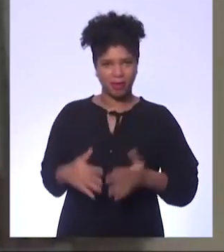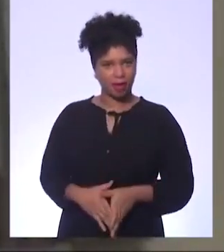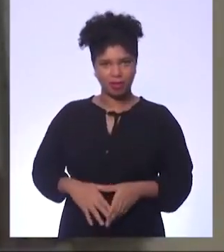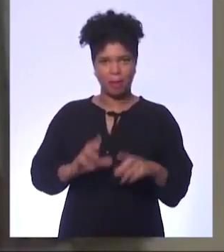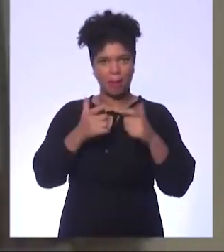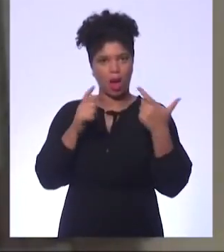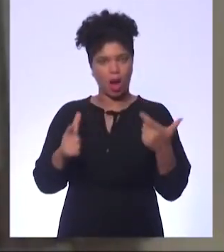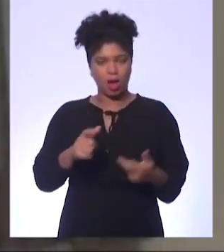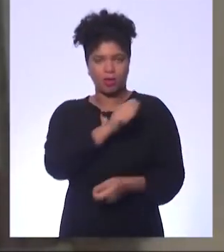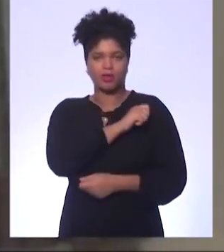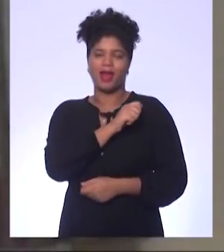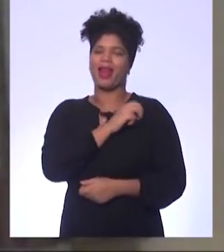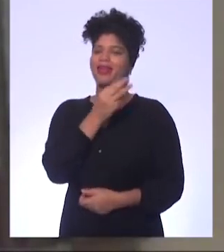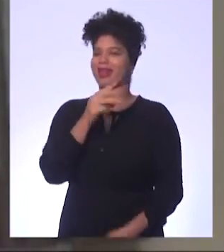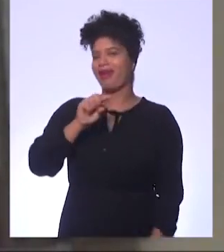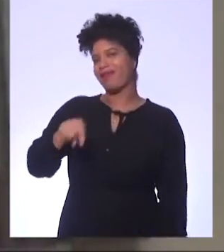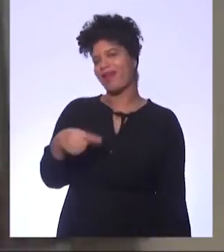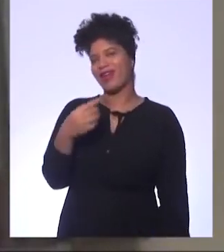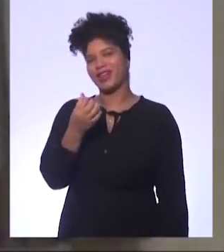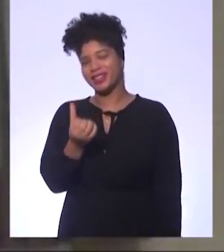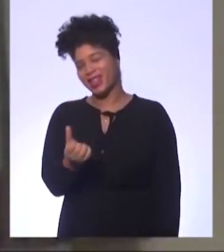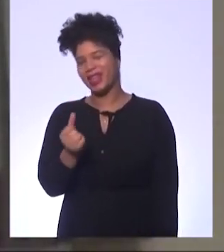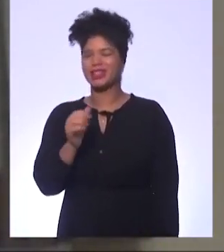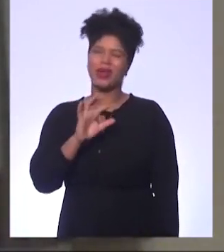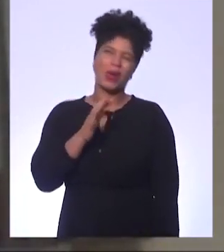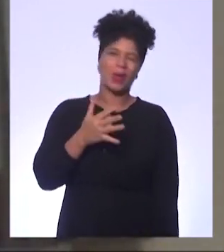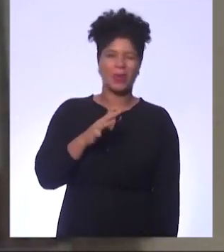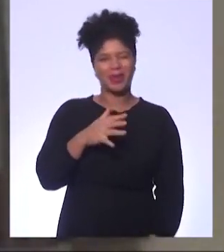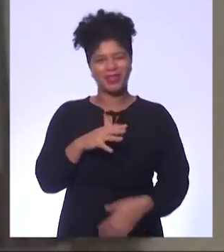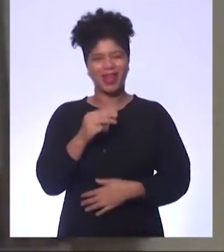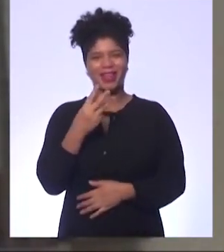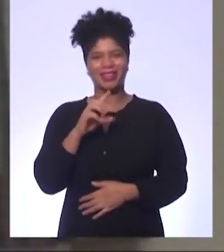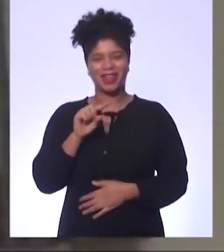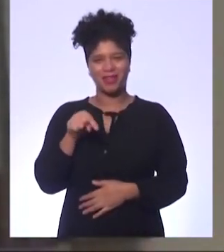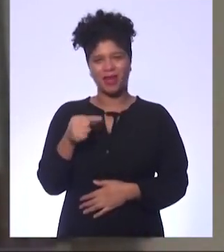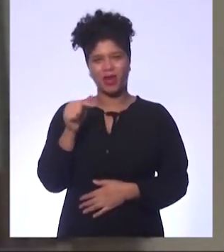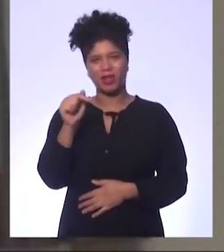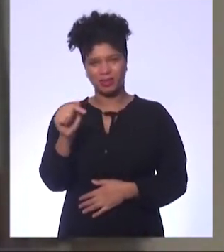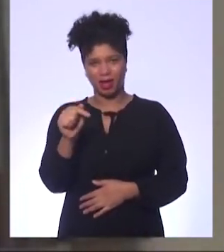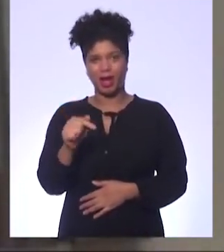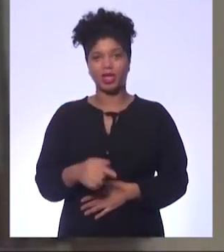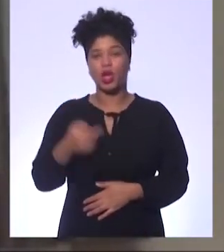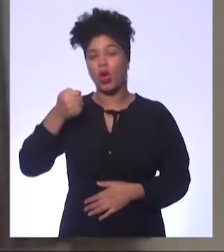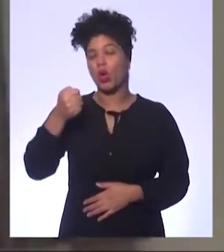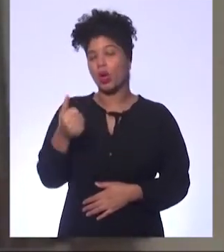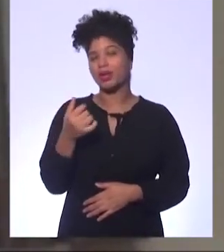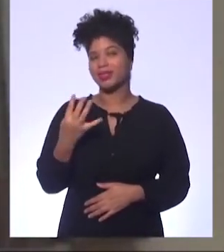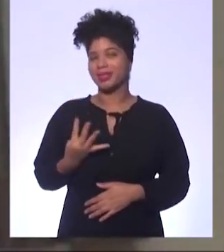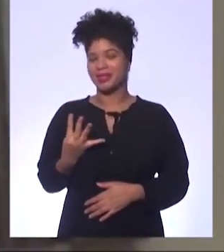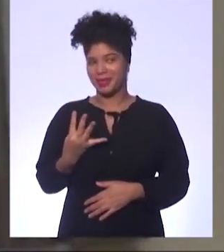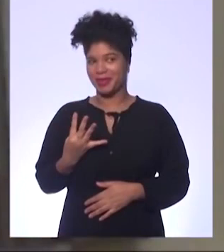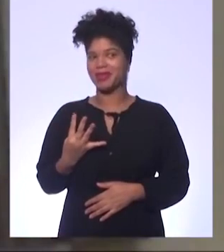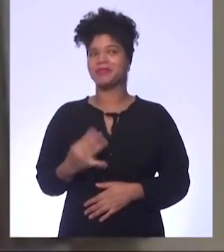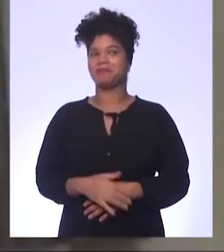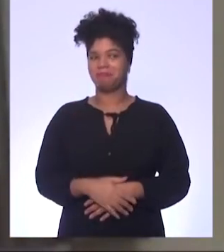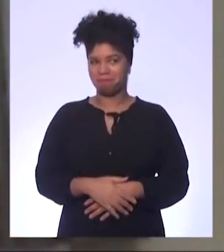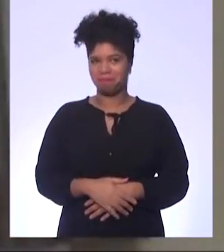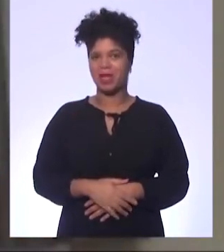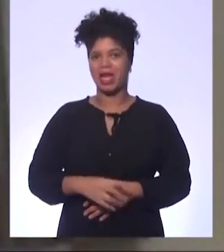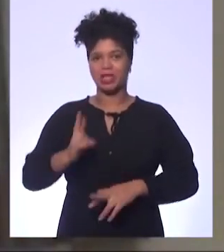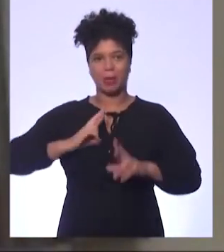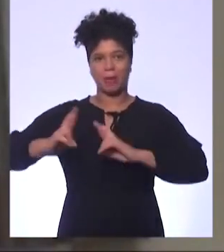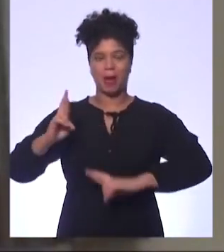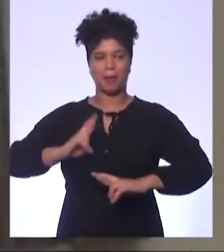lá 3,6, aproximadamente 3,7, quase 4. Olha, foram